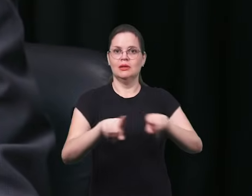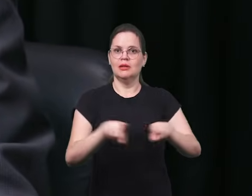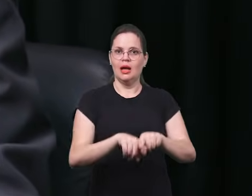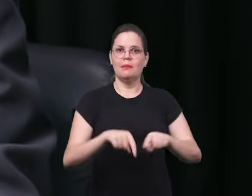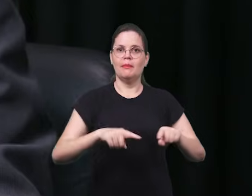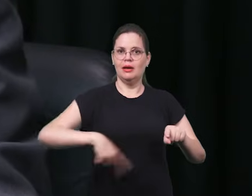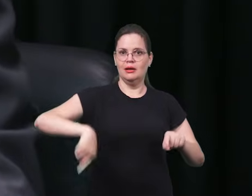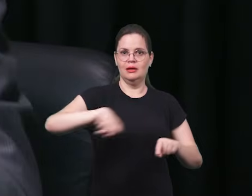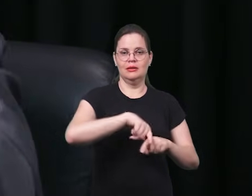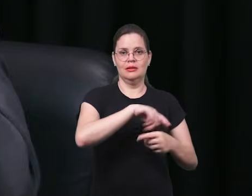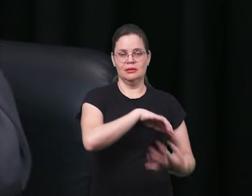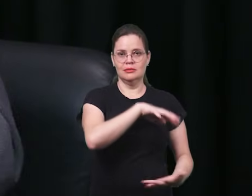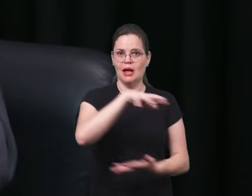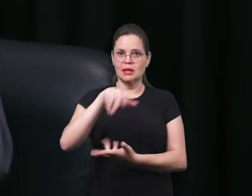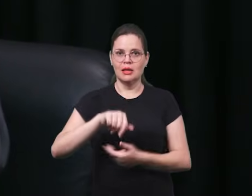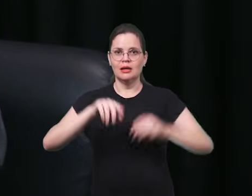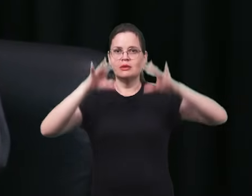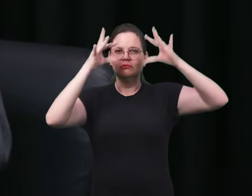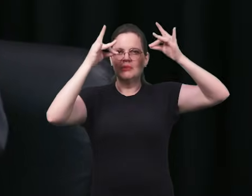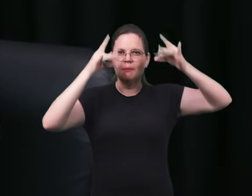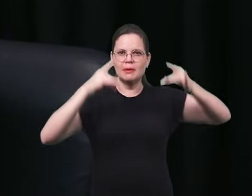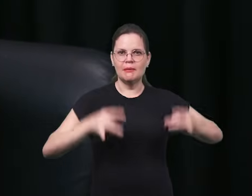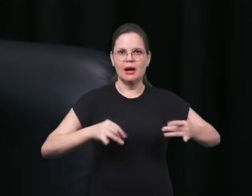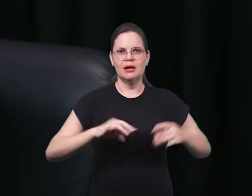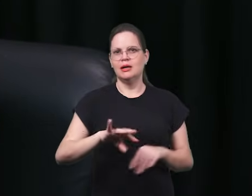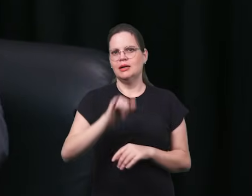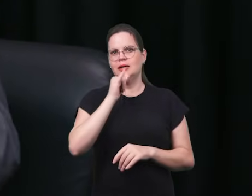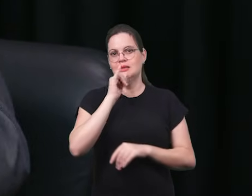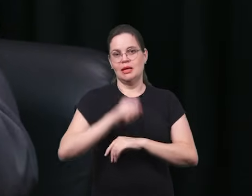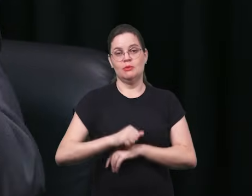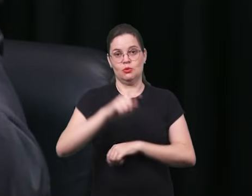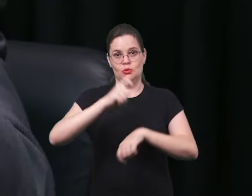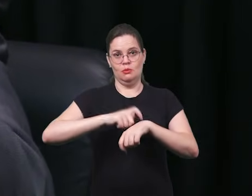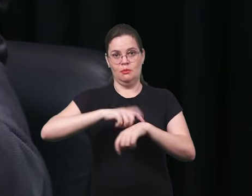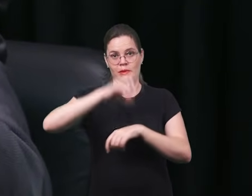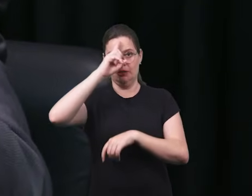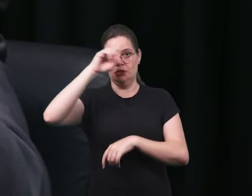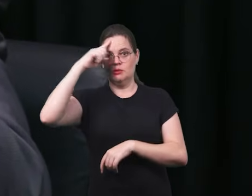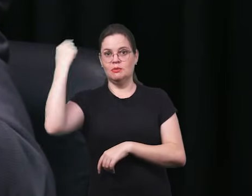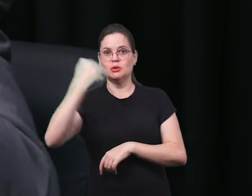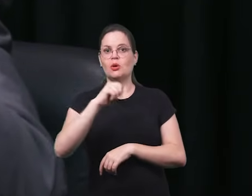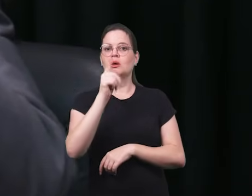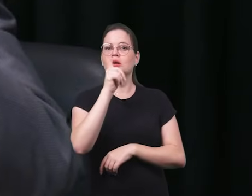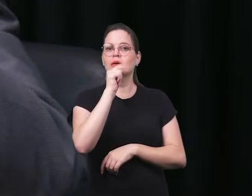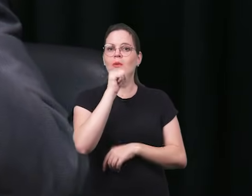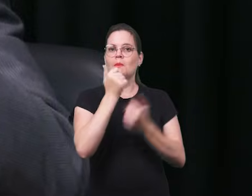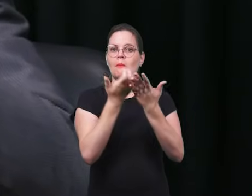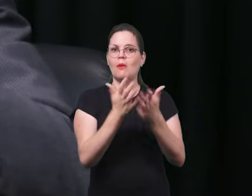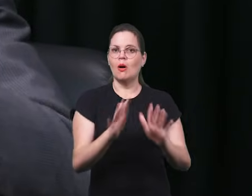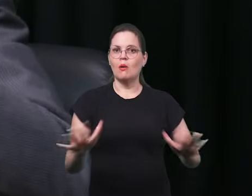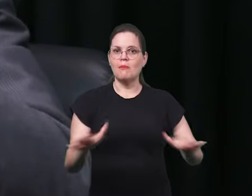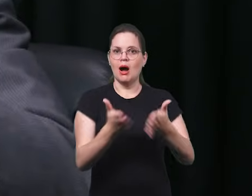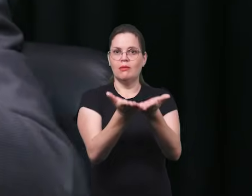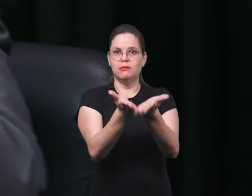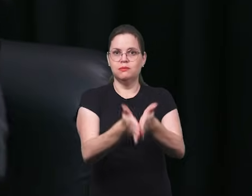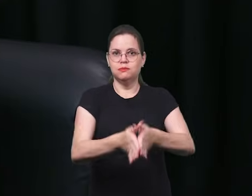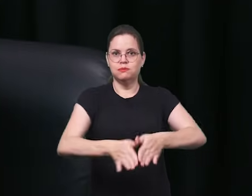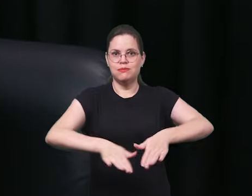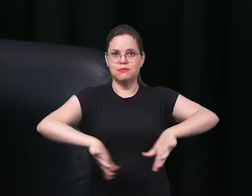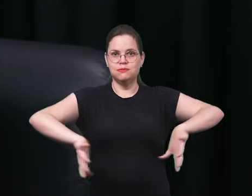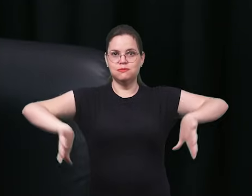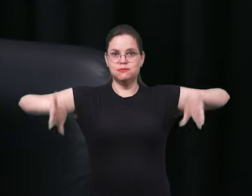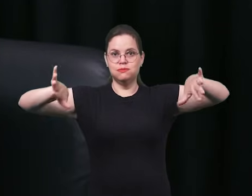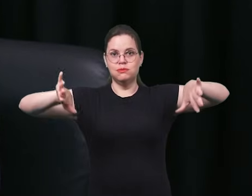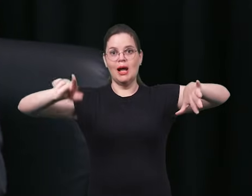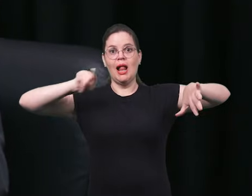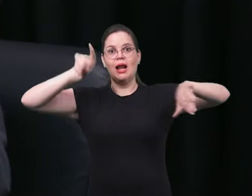quando o Senhor ordenou que o mar se abrisse, ele estava dando ordem ao